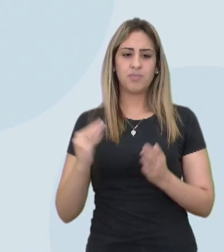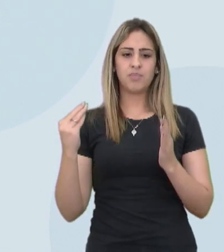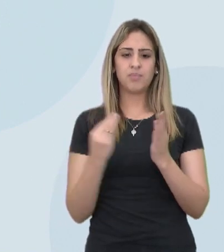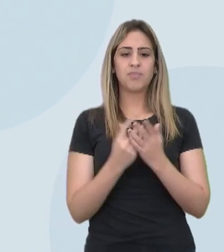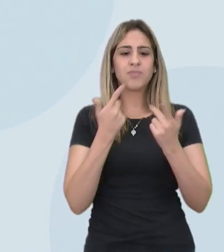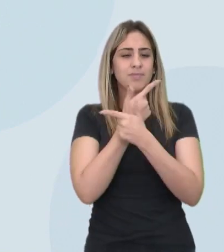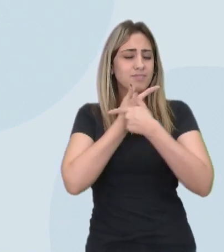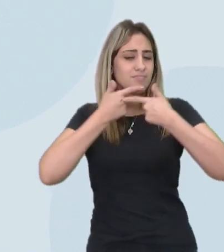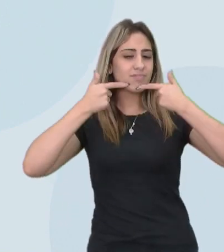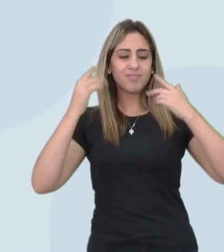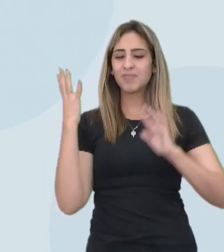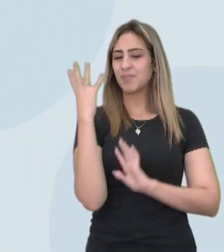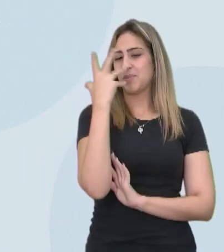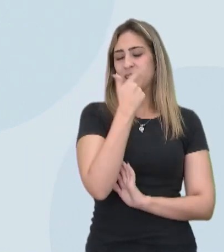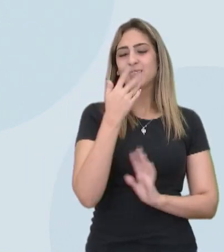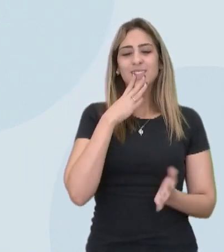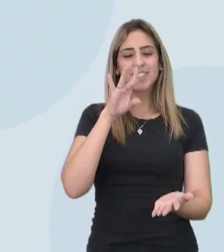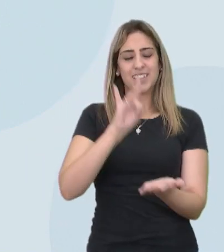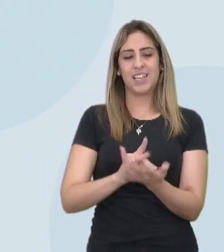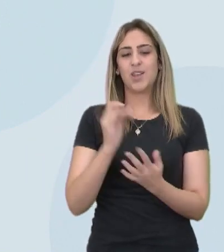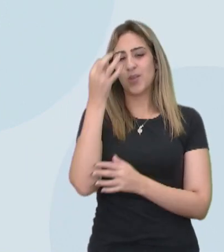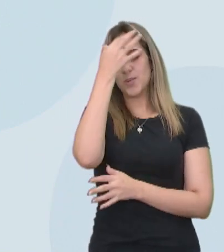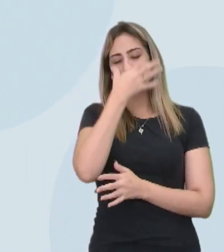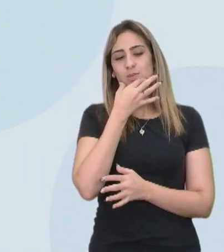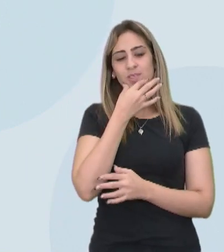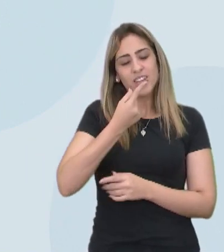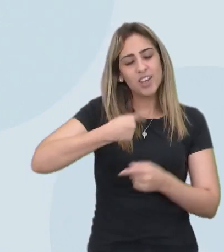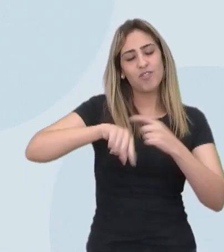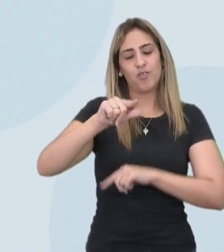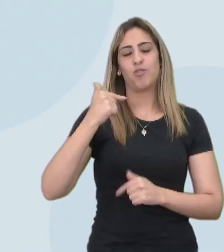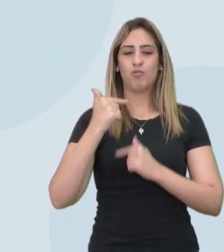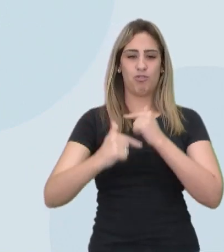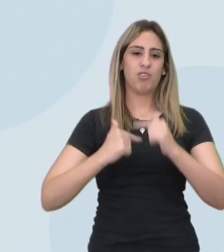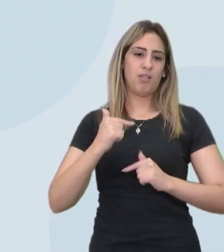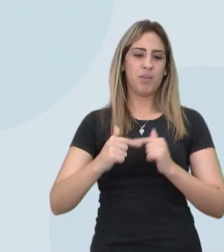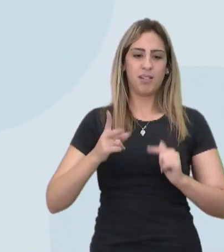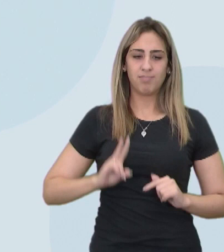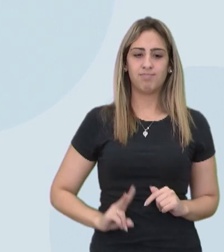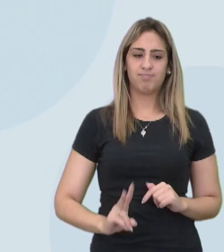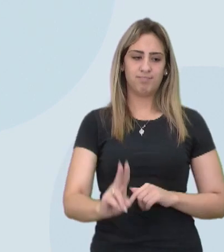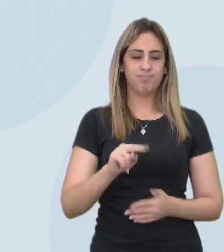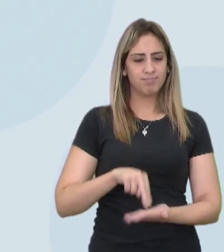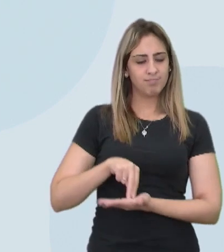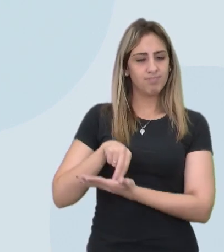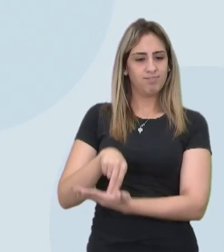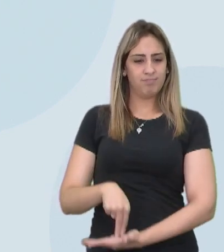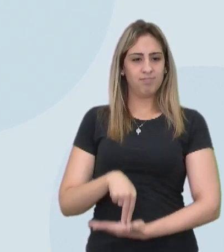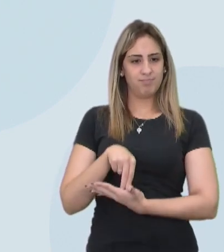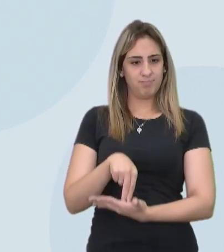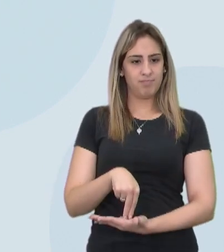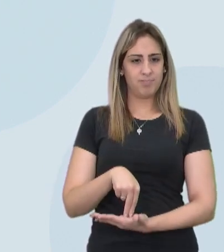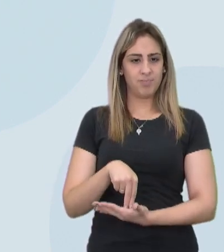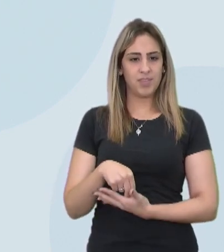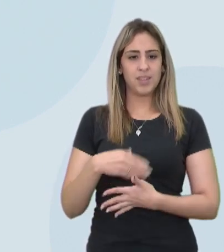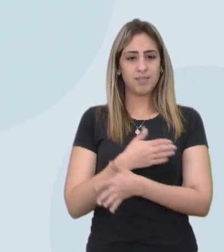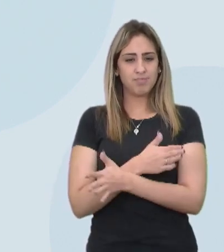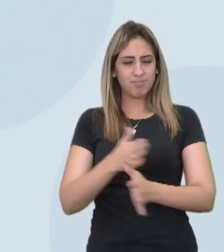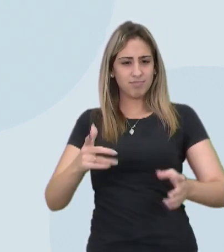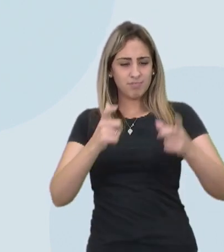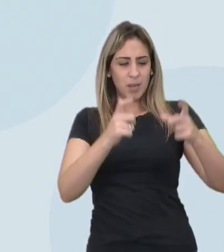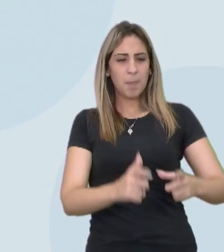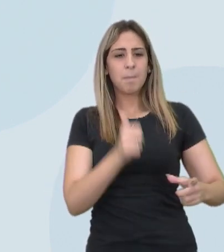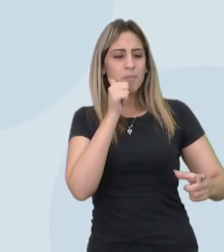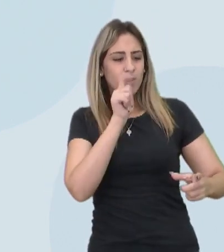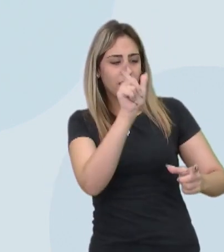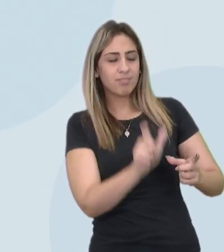Coloquei o meu sorriso mais bonito e sincero no rosto e fui trabalhar. Abre espaço para